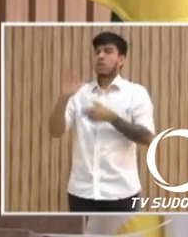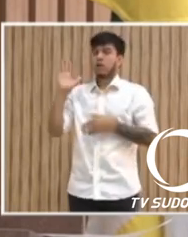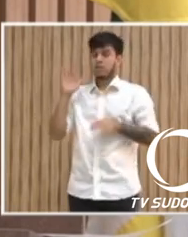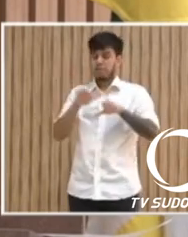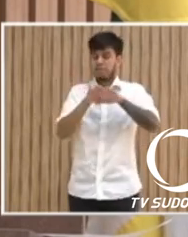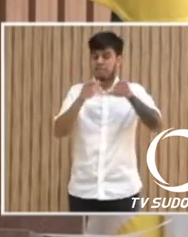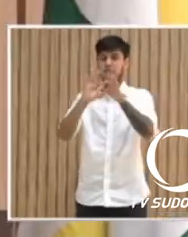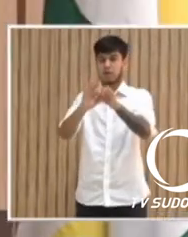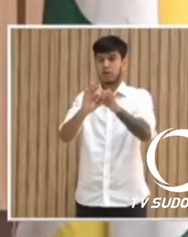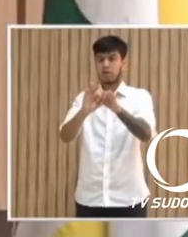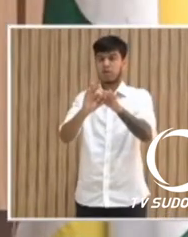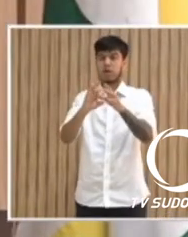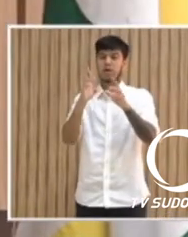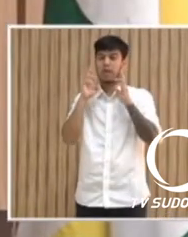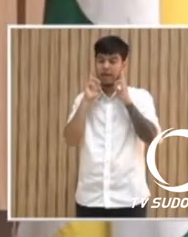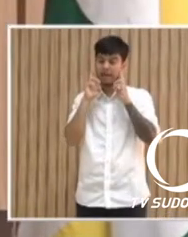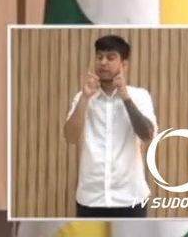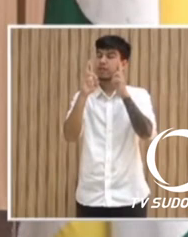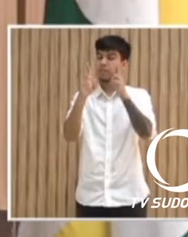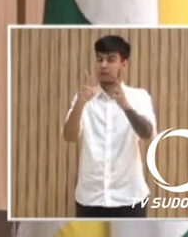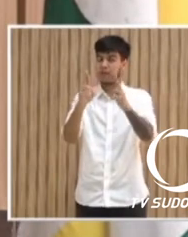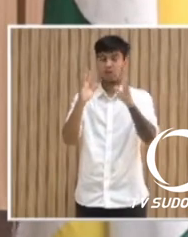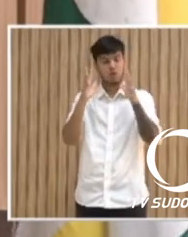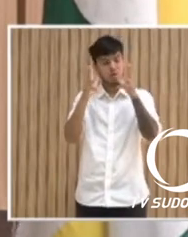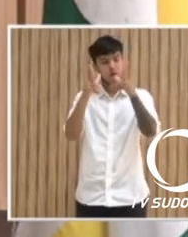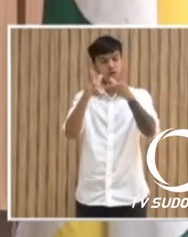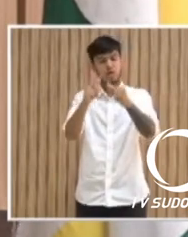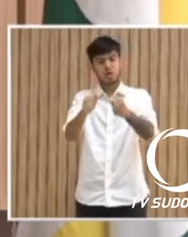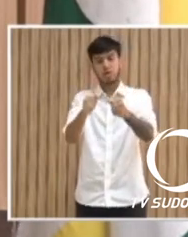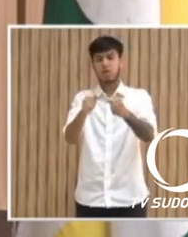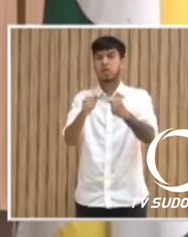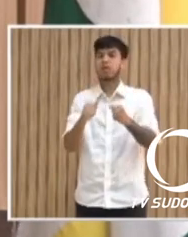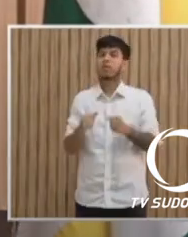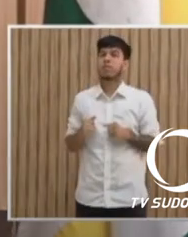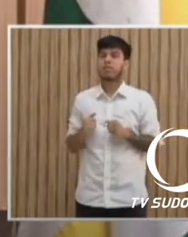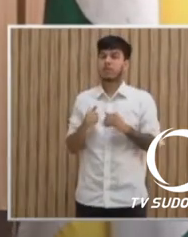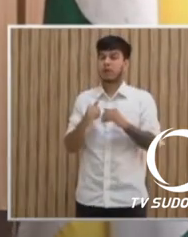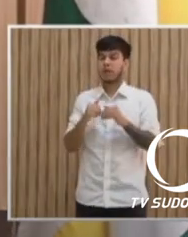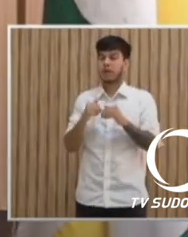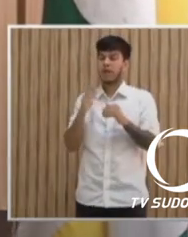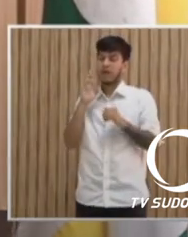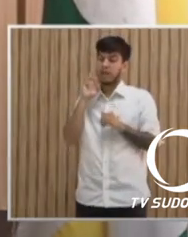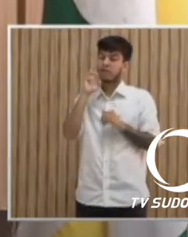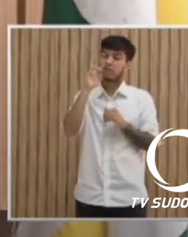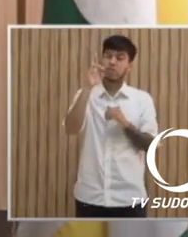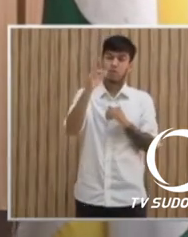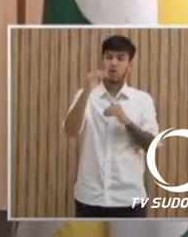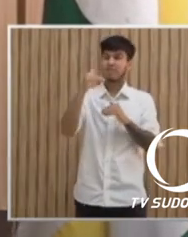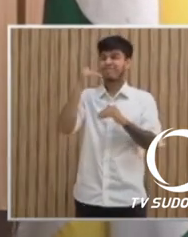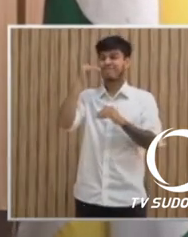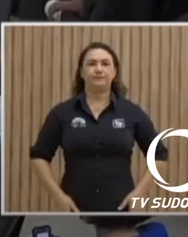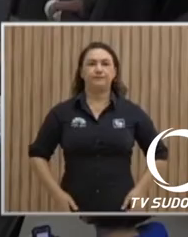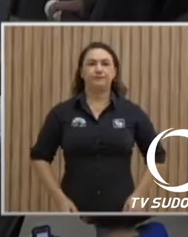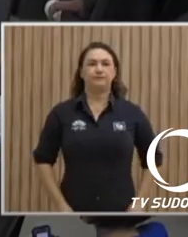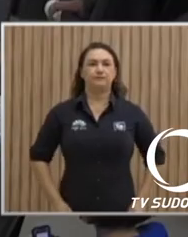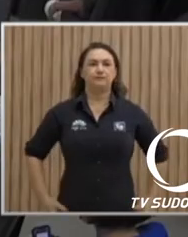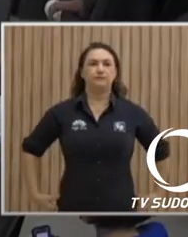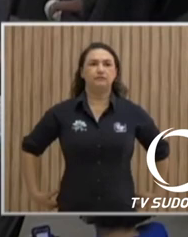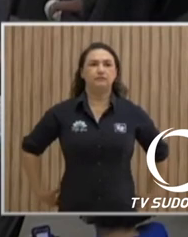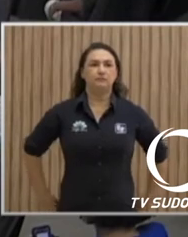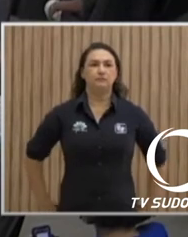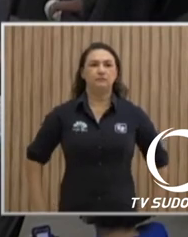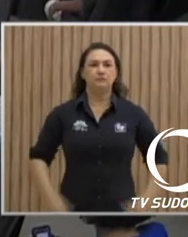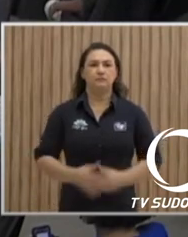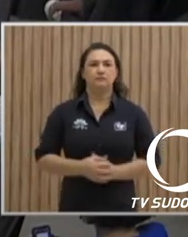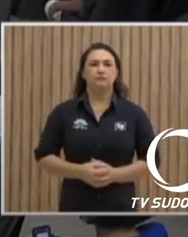Vereadores ao usar a palavra a vereadora Tânia kamin do PP que presidiu o legislativo em 2020 agradeceu aos colegas